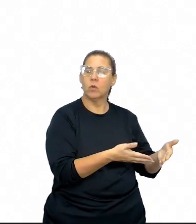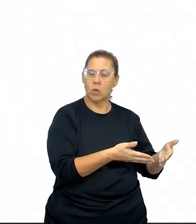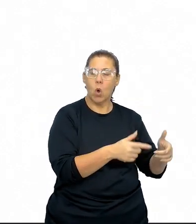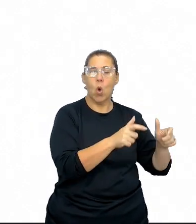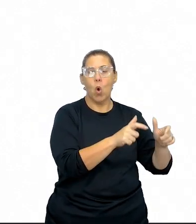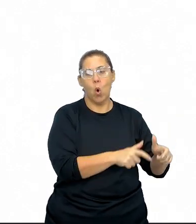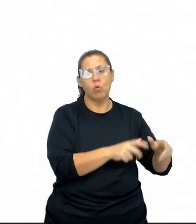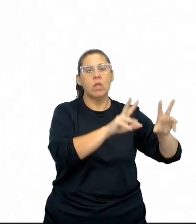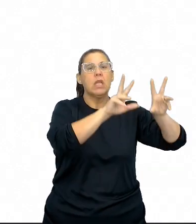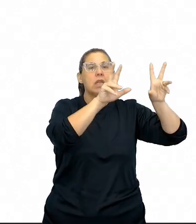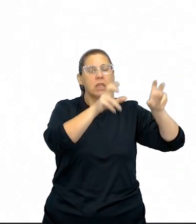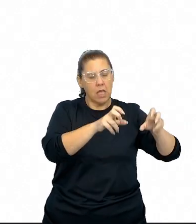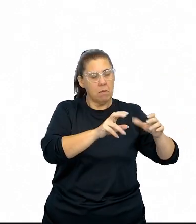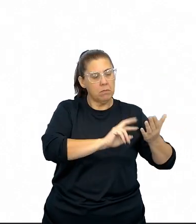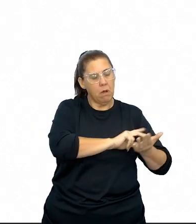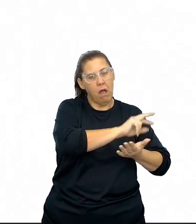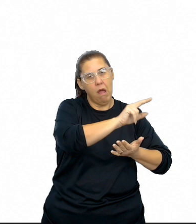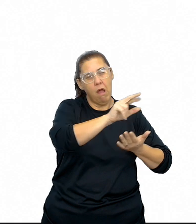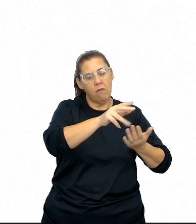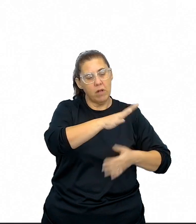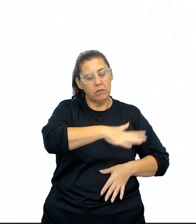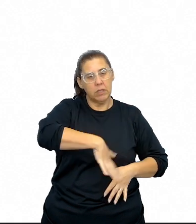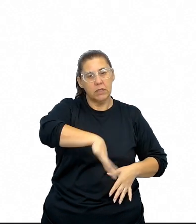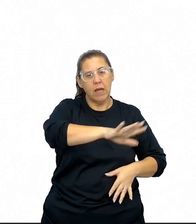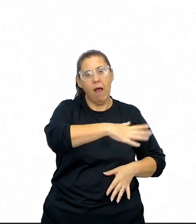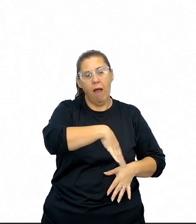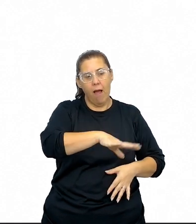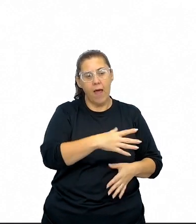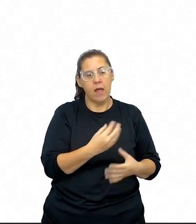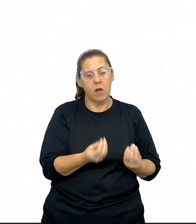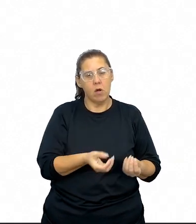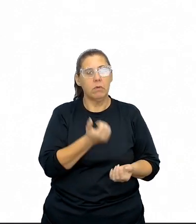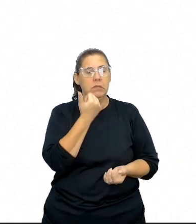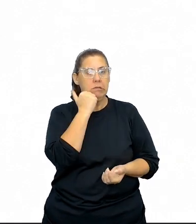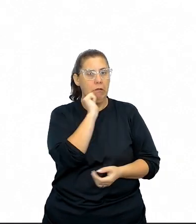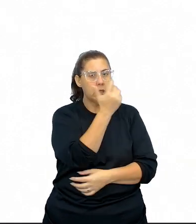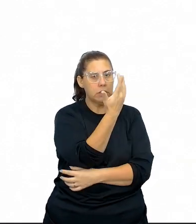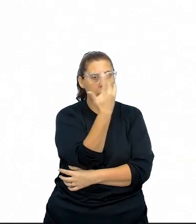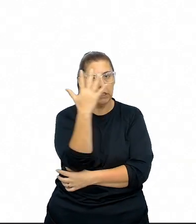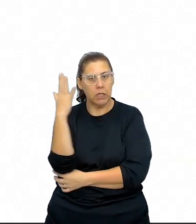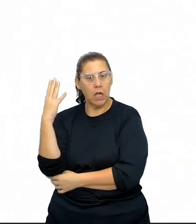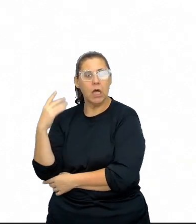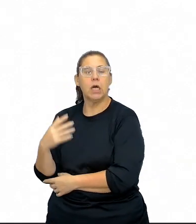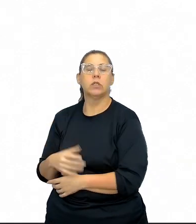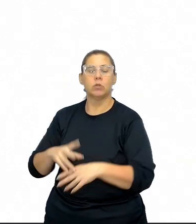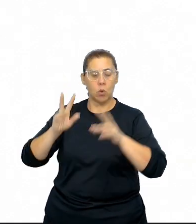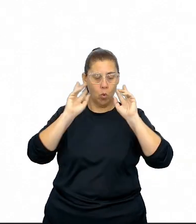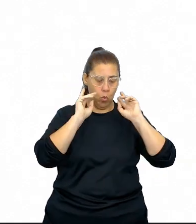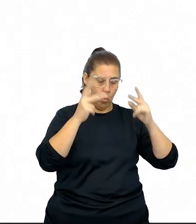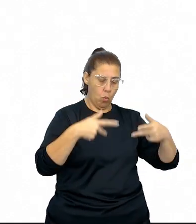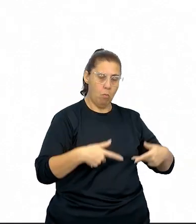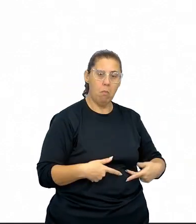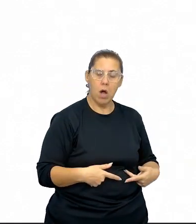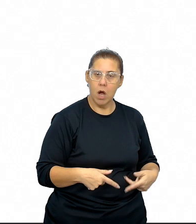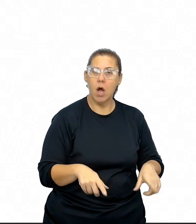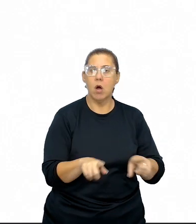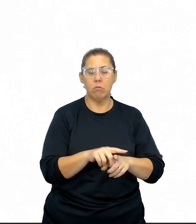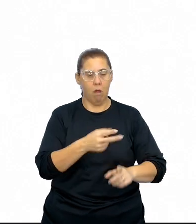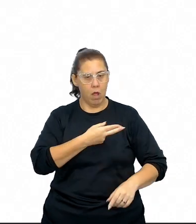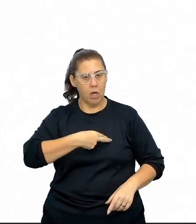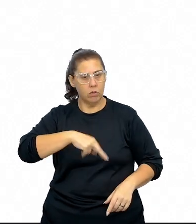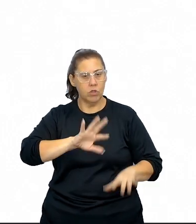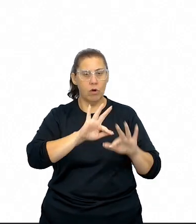onde temáticas de diferentes esferas, como as ciências da natureza, as ciências humanas, mercado,